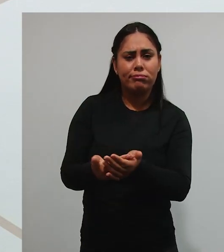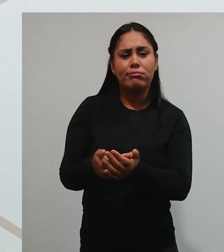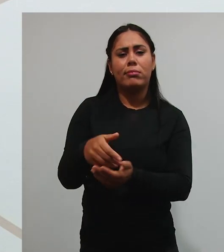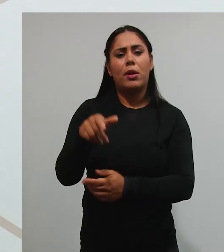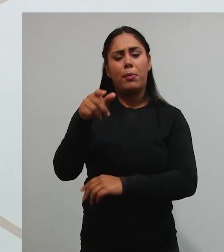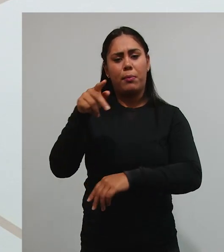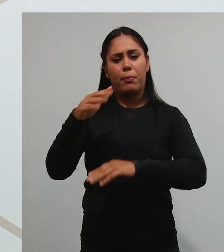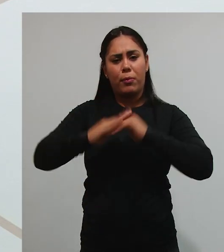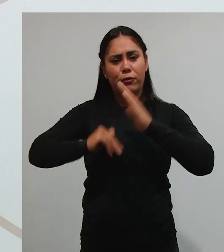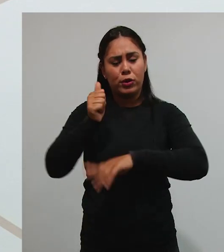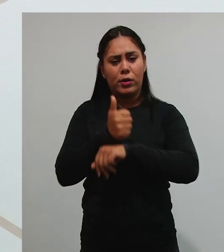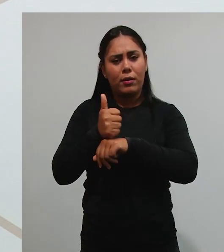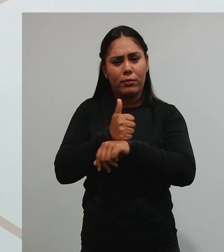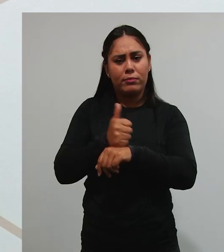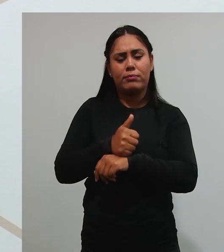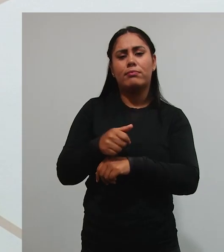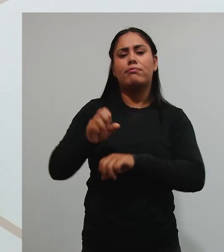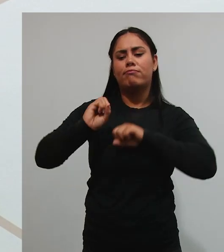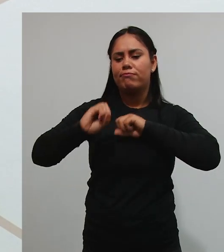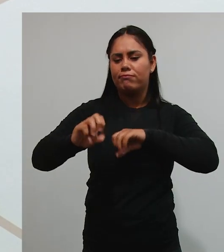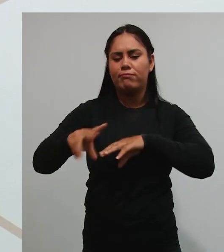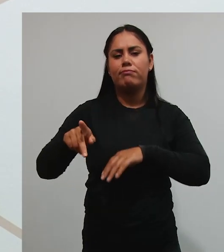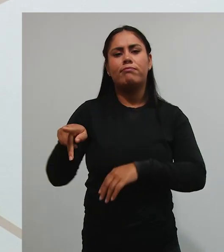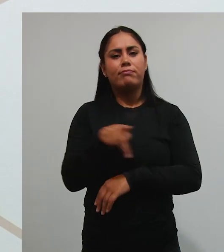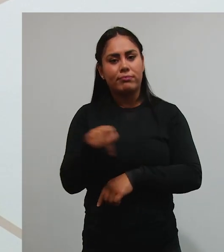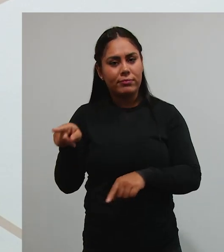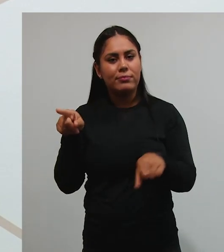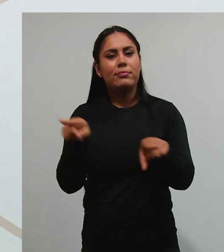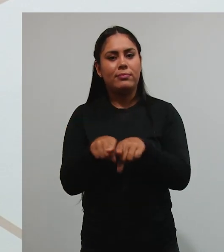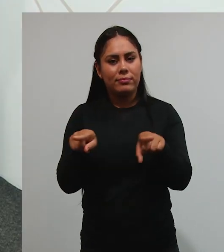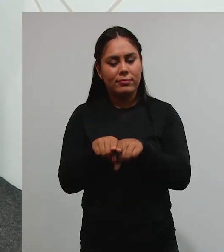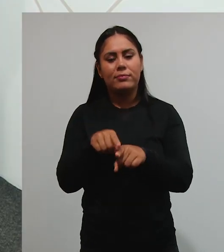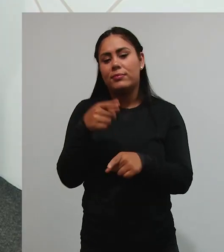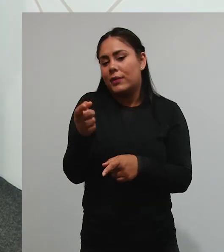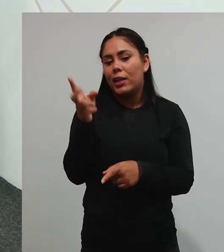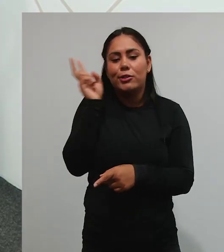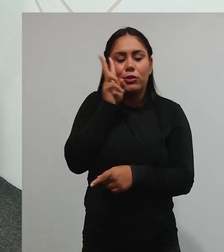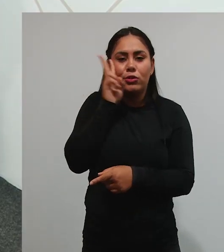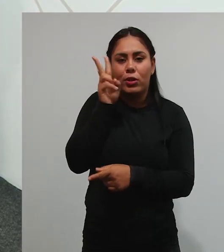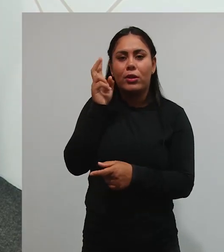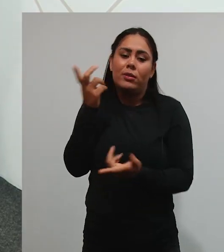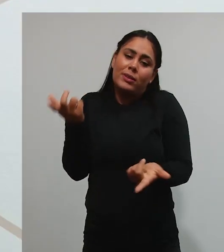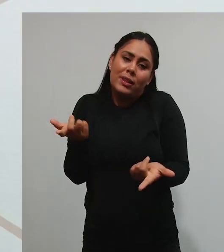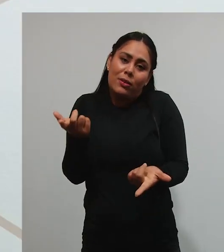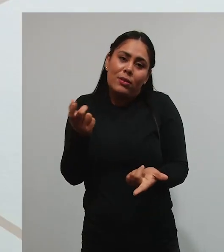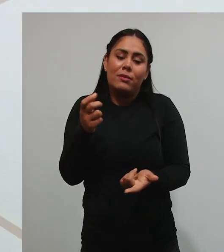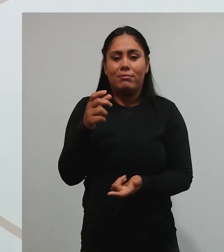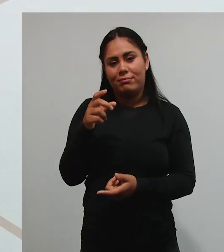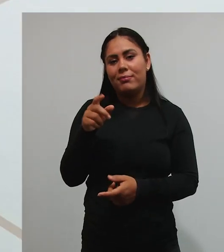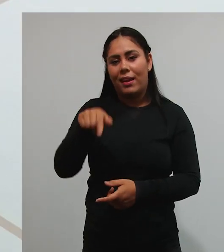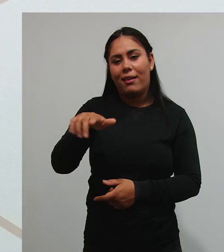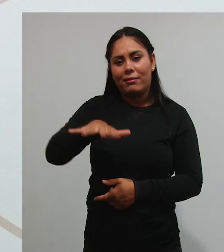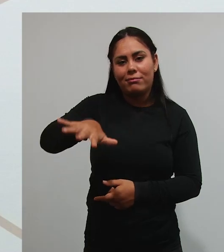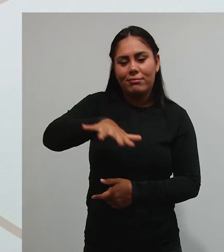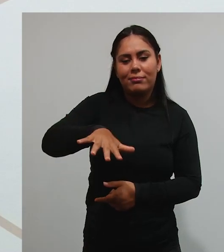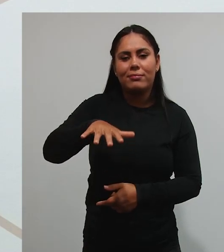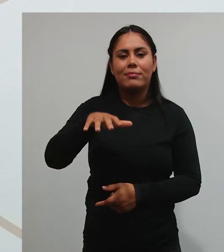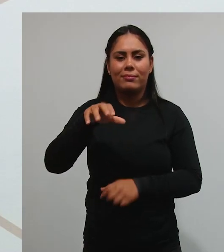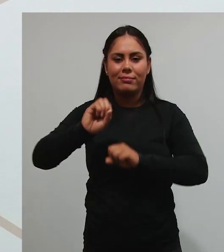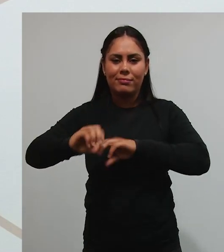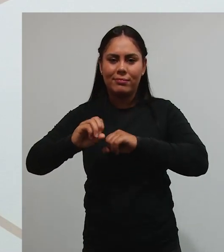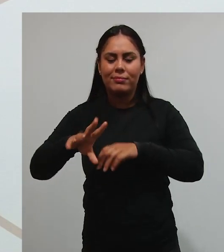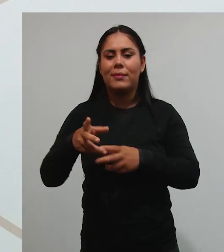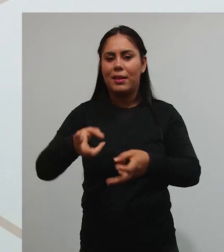enquanto educador, pela sua história enquanto educando, pela sua história da educação. Então, a gente